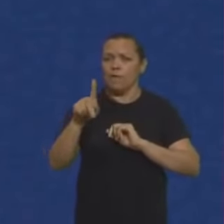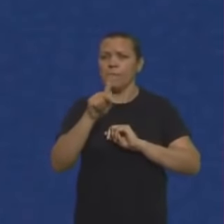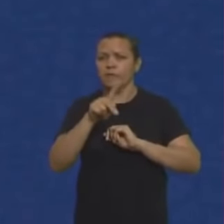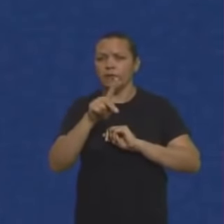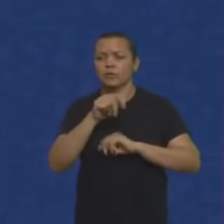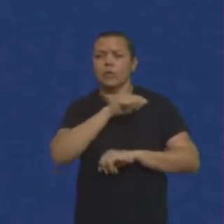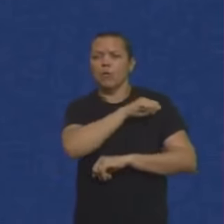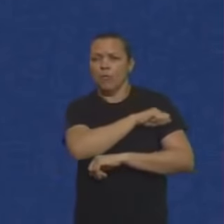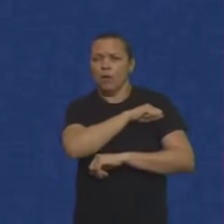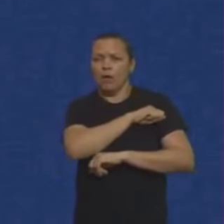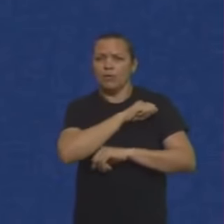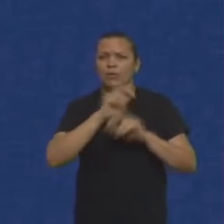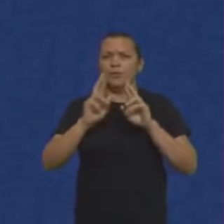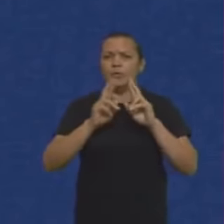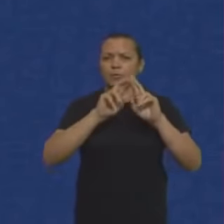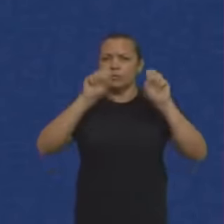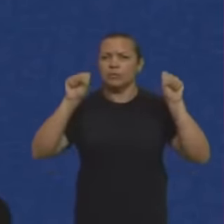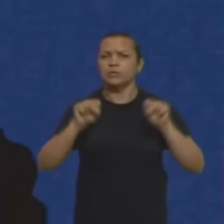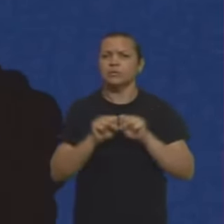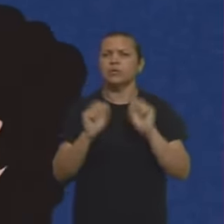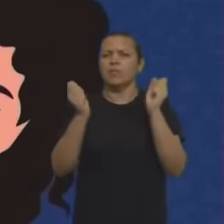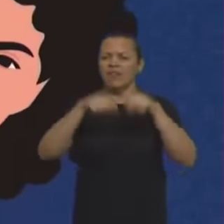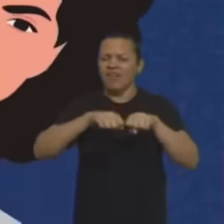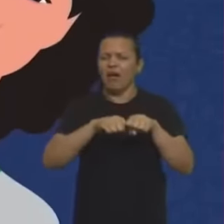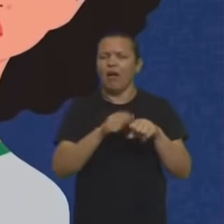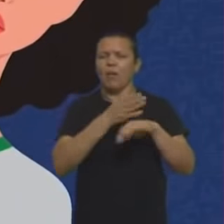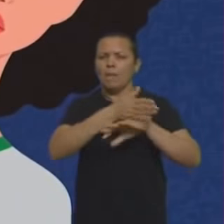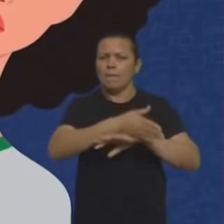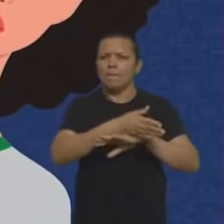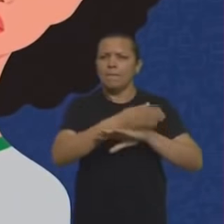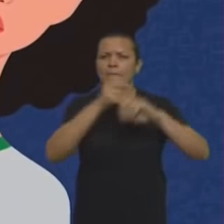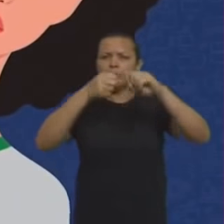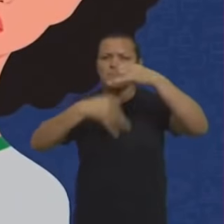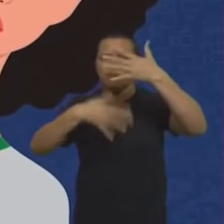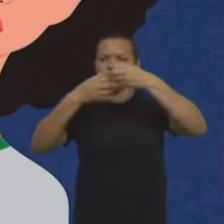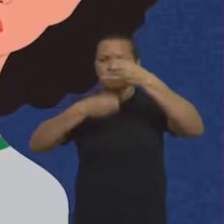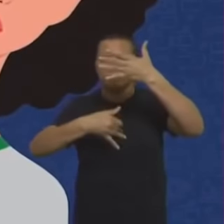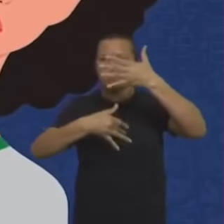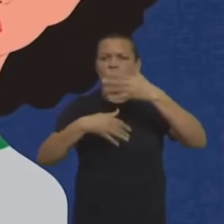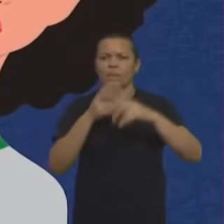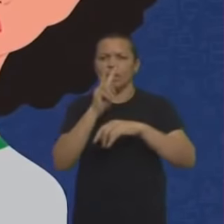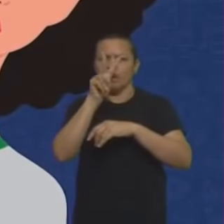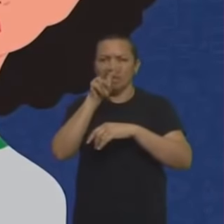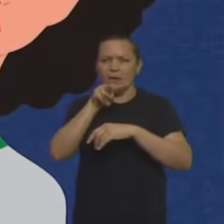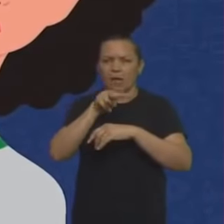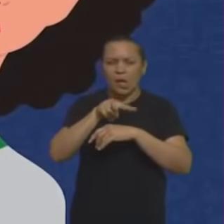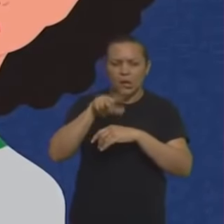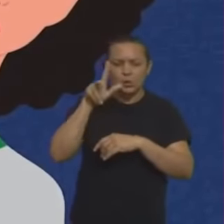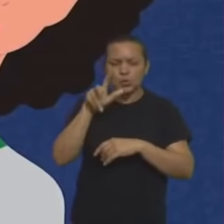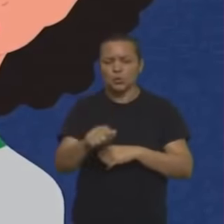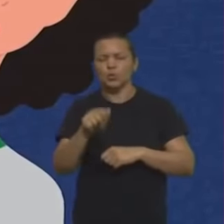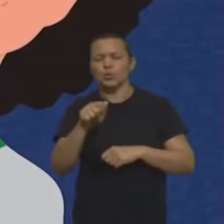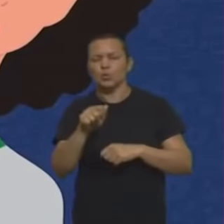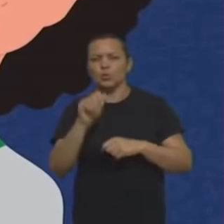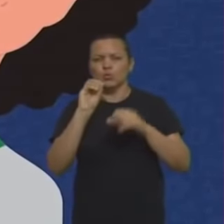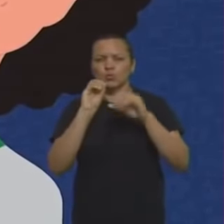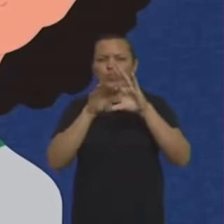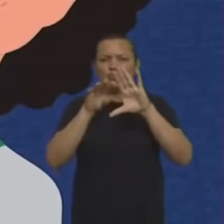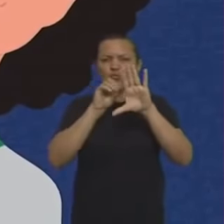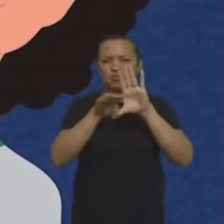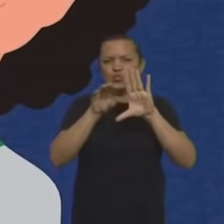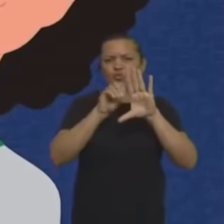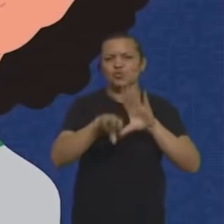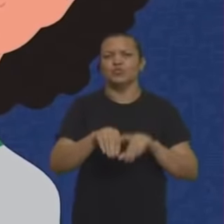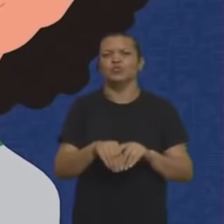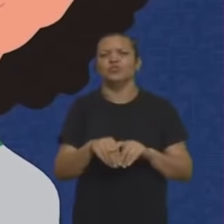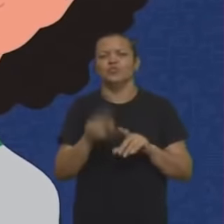os alunos da rede também acessam o chat do Centro de Mídias e eles conseguem ler tudo que é postado. Tudo